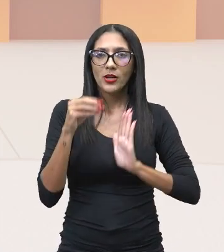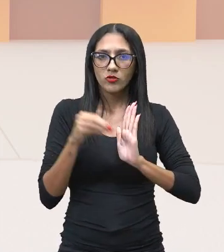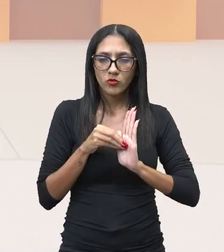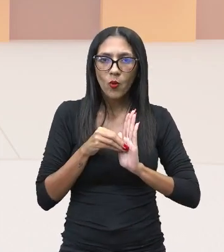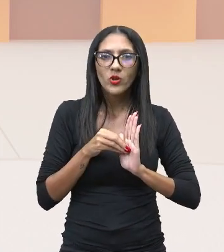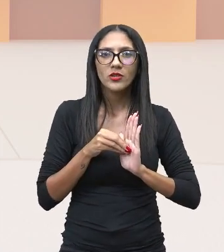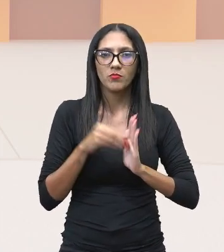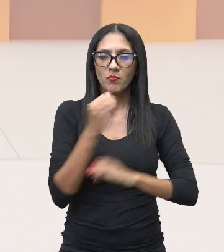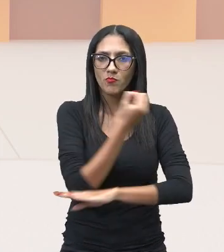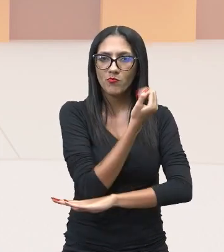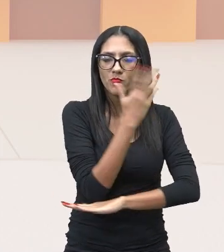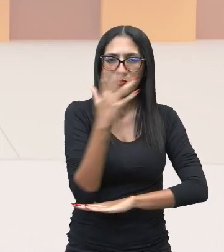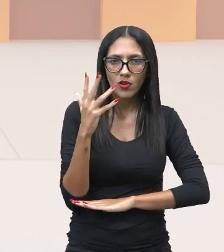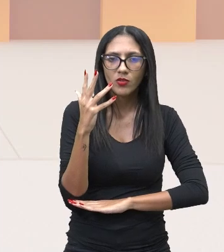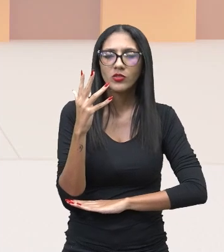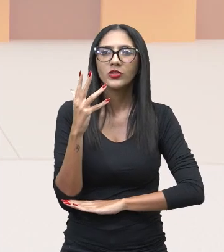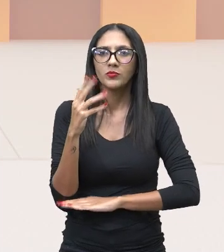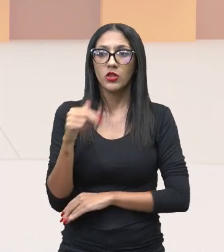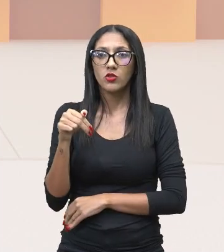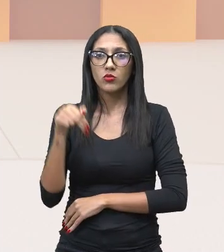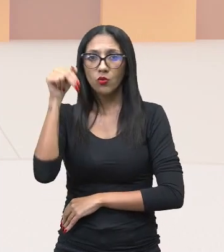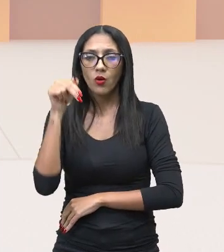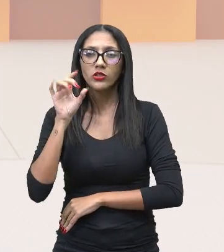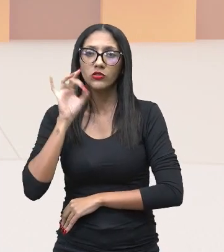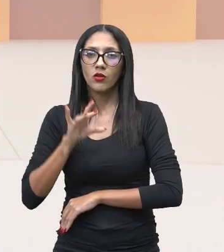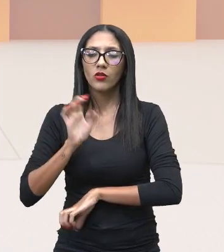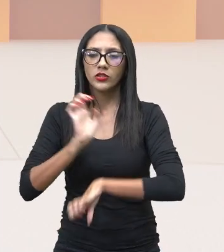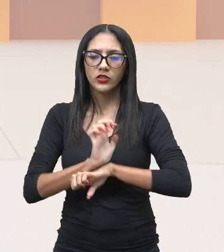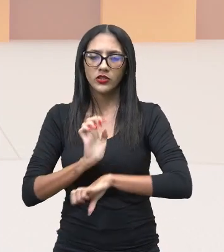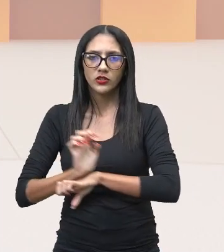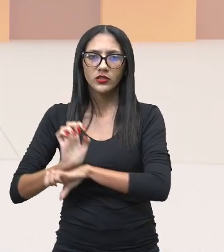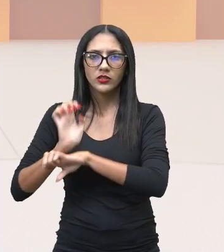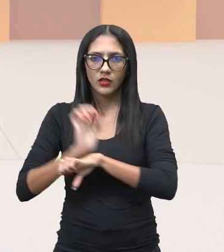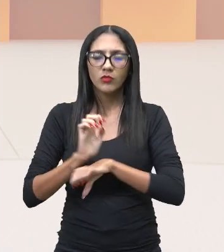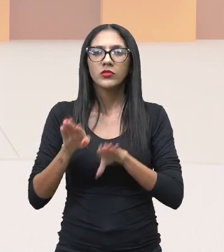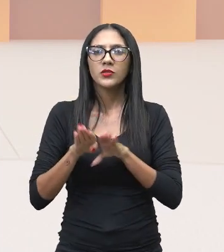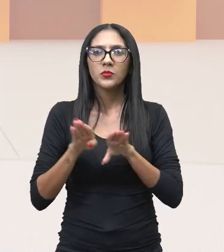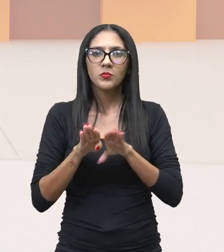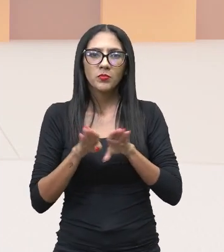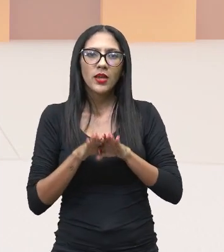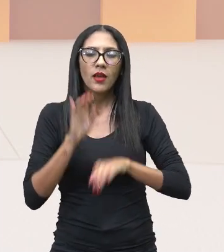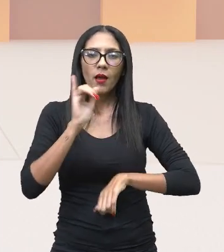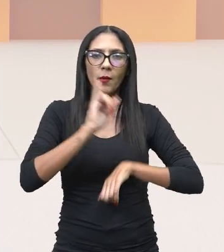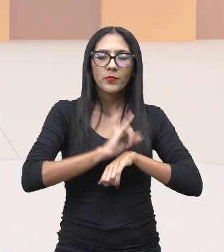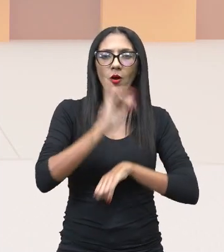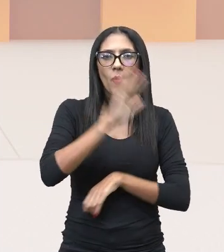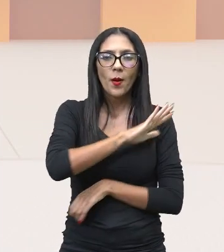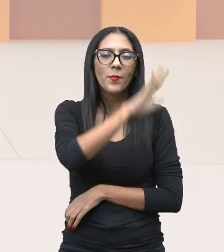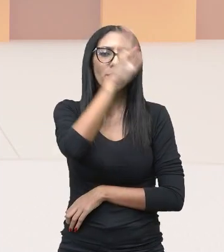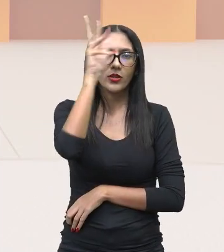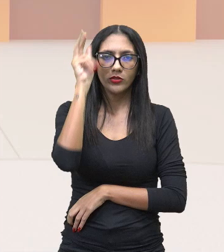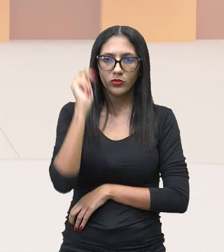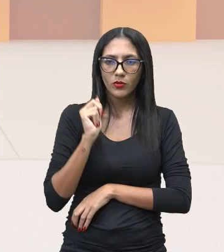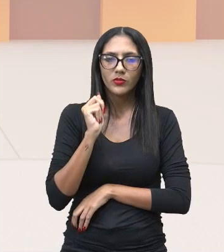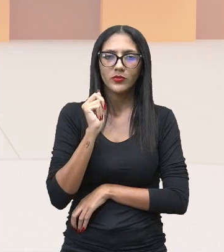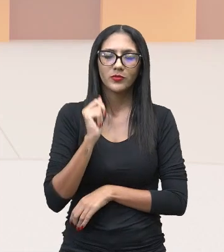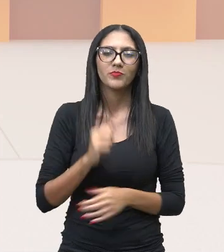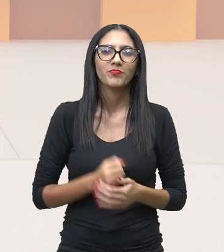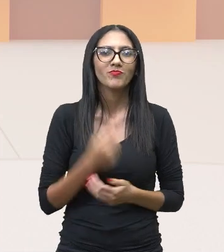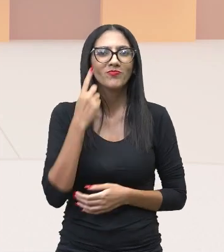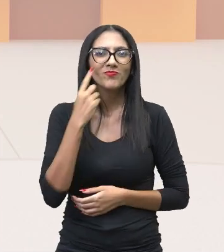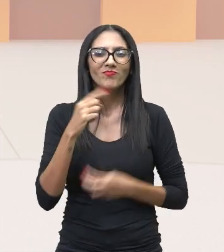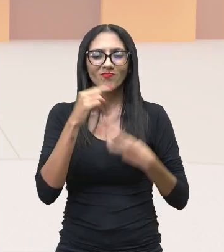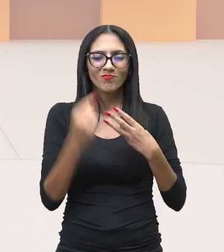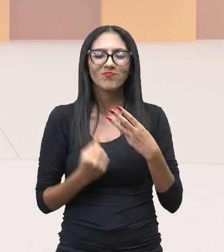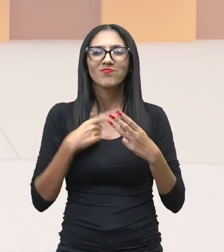região norte são só os estados ali, Amazonas é só o estado do Amazonas, né, o território ali. Então essa já é uma diferença